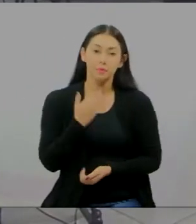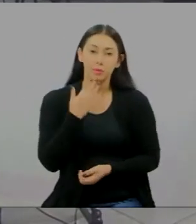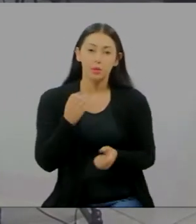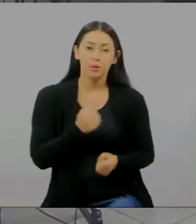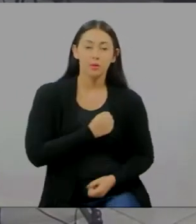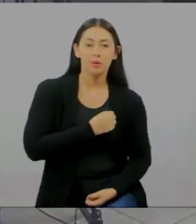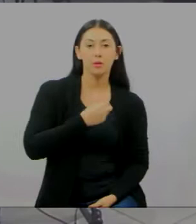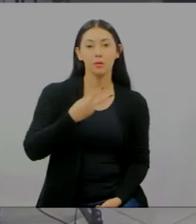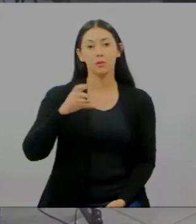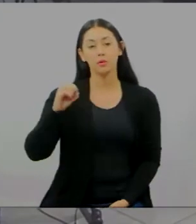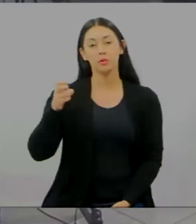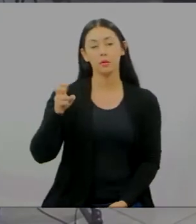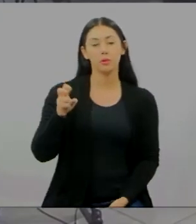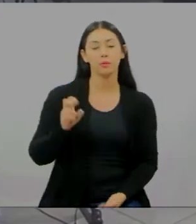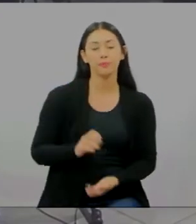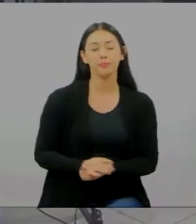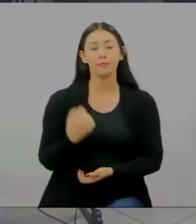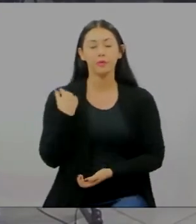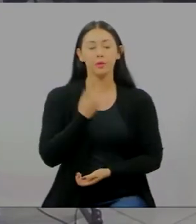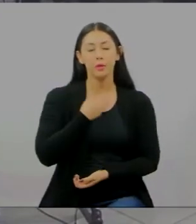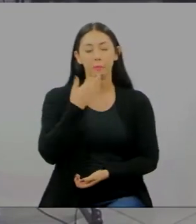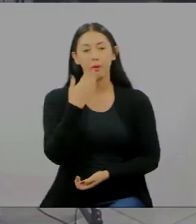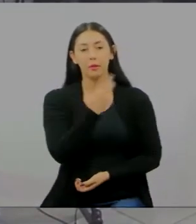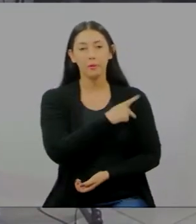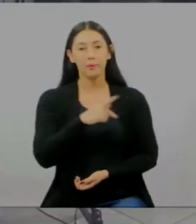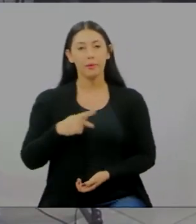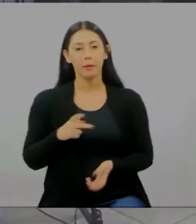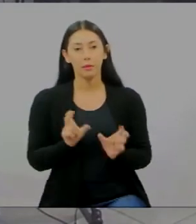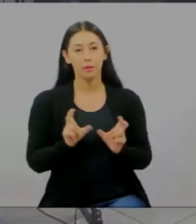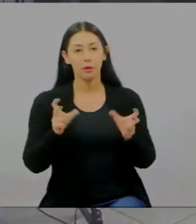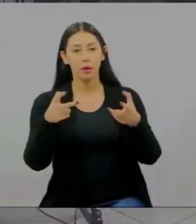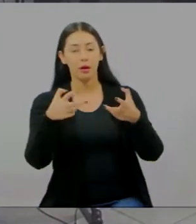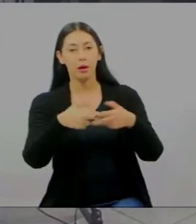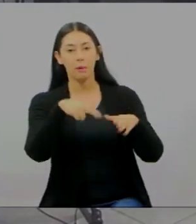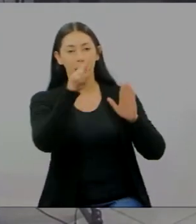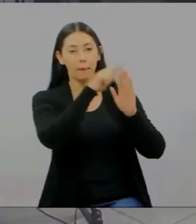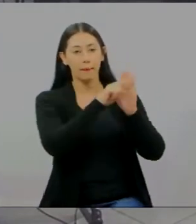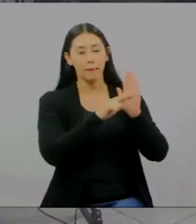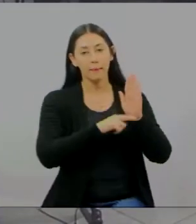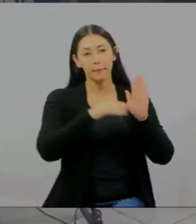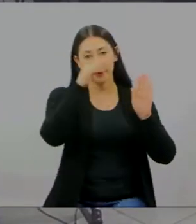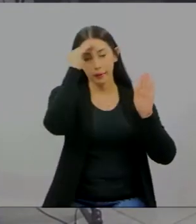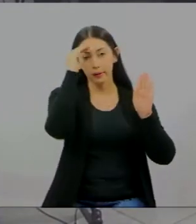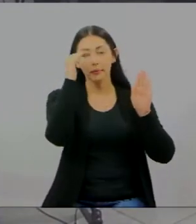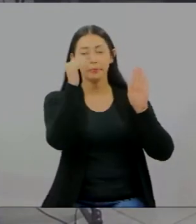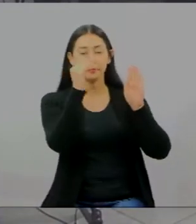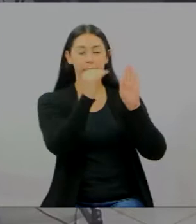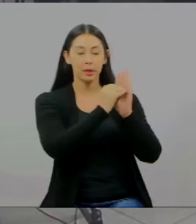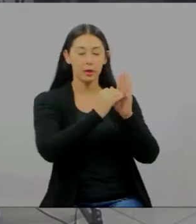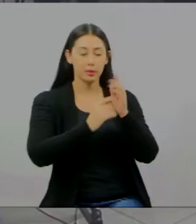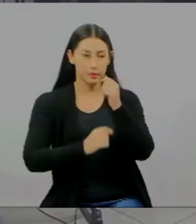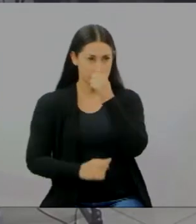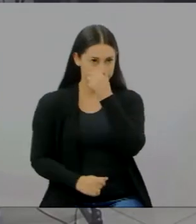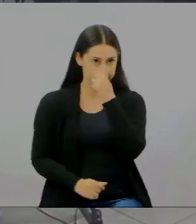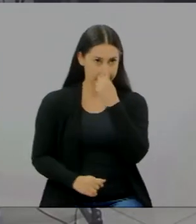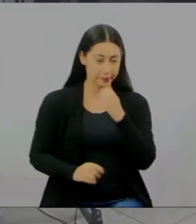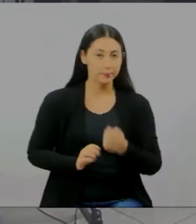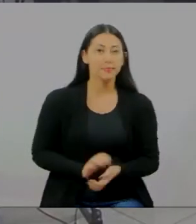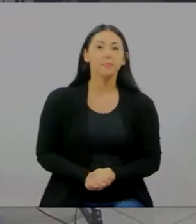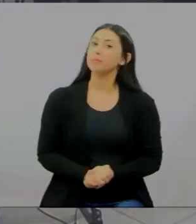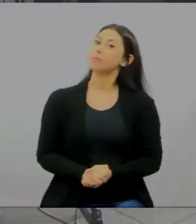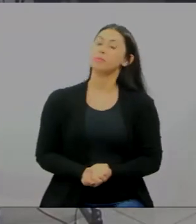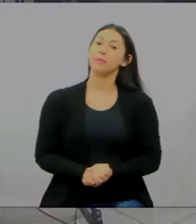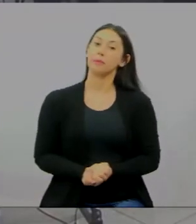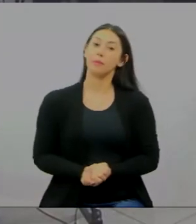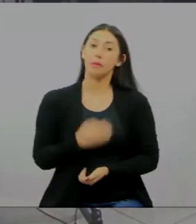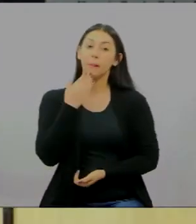número 205. Requeremos ao excelentíssimo senhor presidente desta Casa, ouvido e aprovado pela Igreja de Plenário, cumpridas as formalidades regimentais, seja oficiada